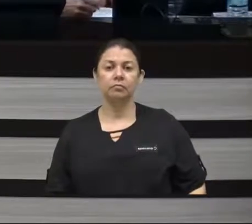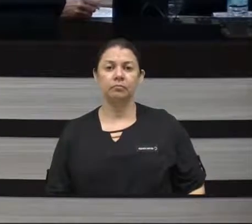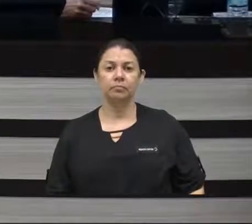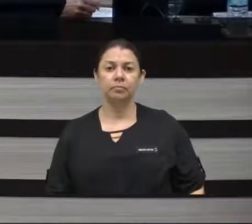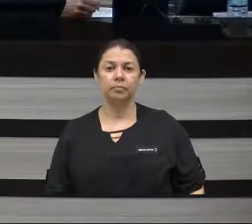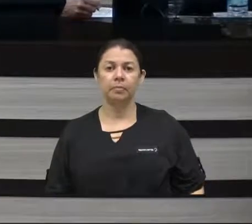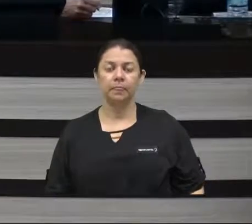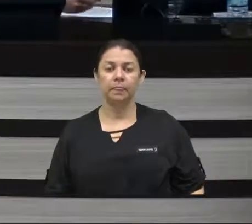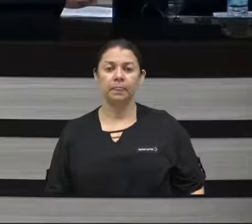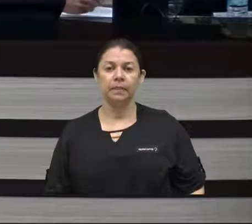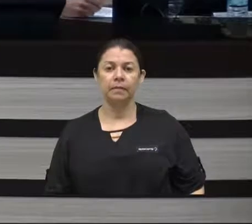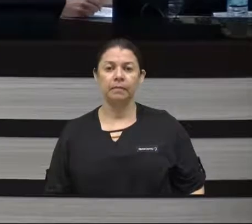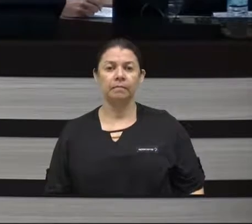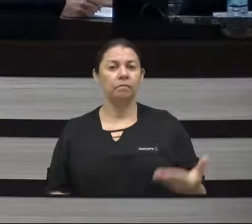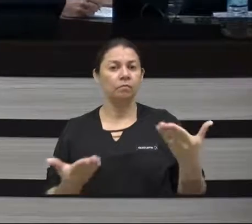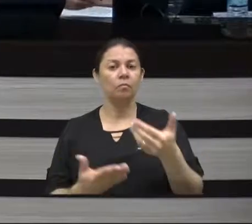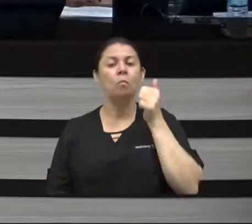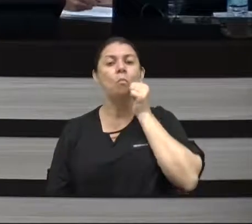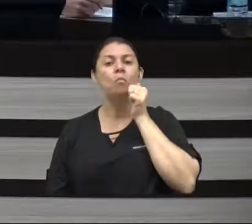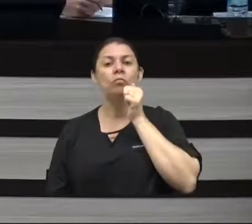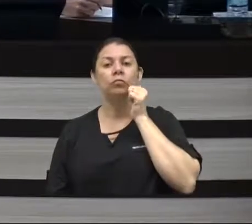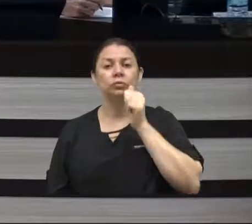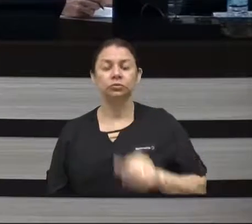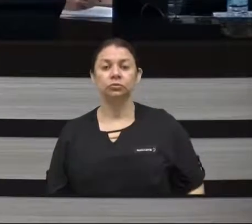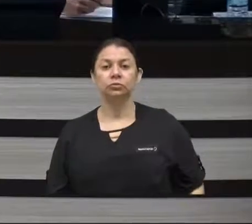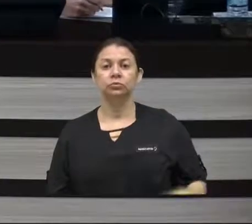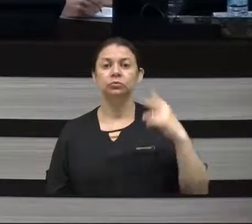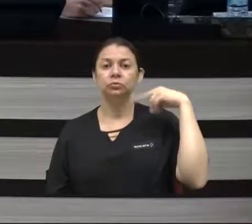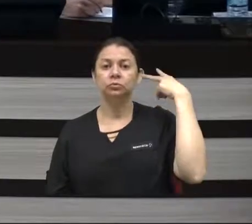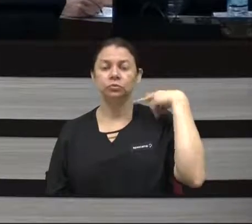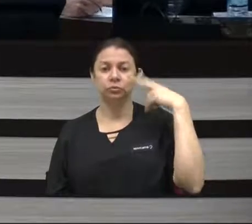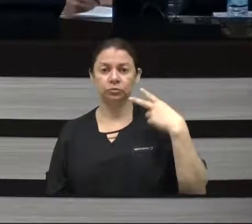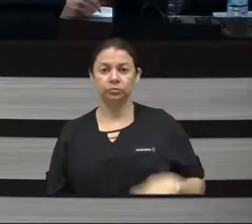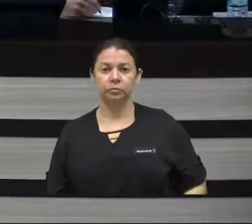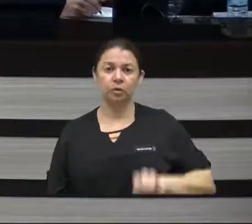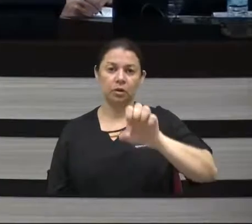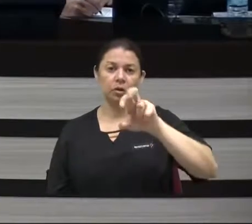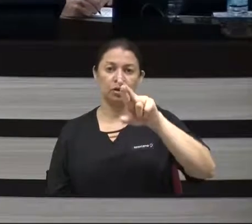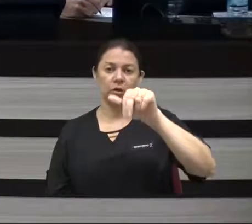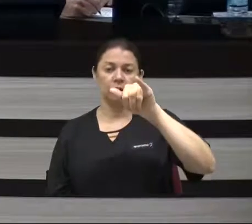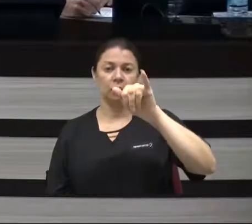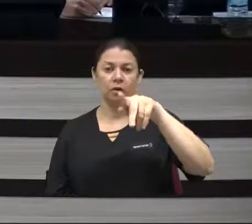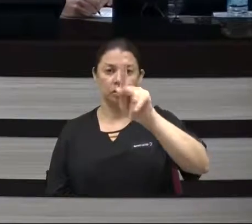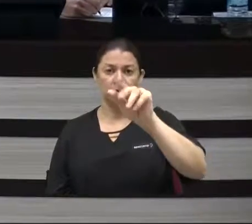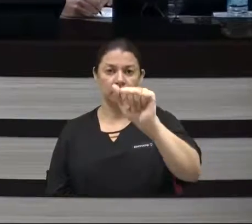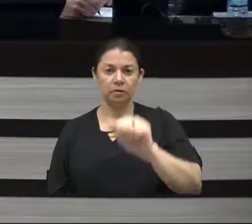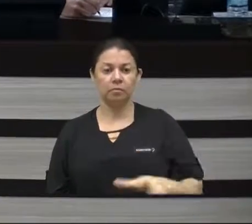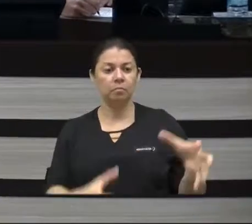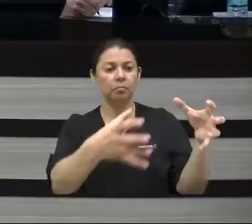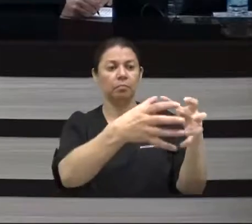Como vota a vereadora Érica Cristina Tanque Moia? Voto Sidney Pascotto.